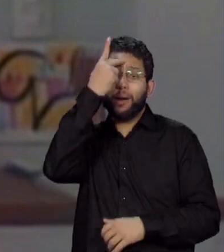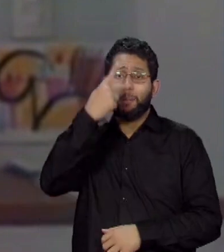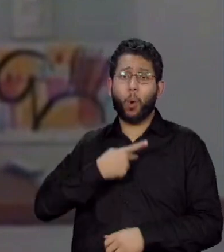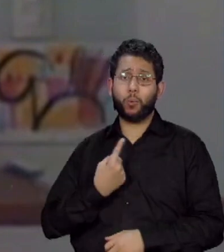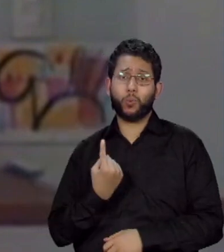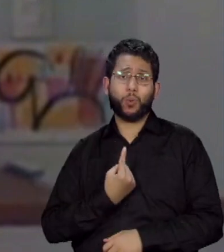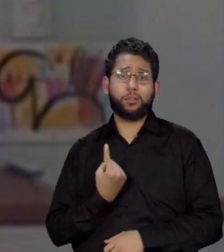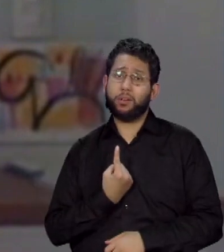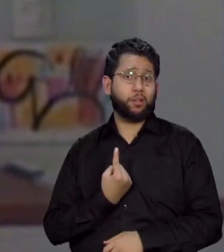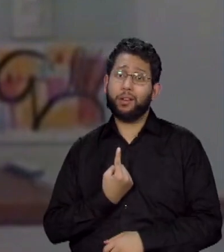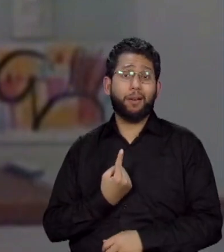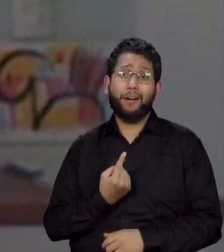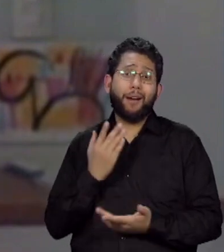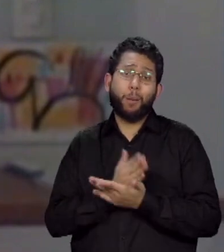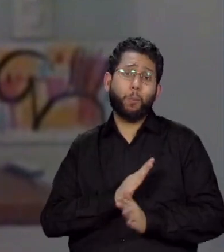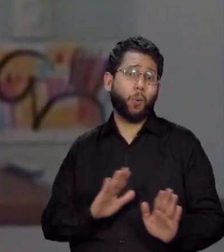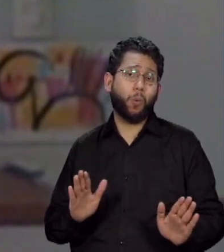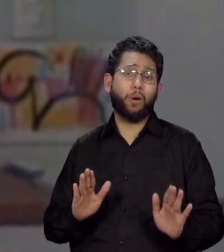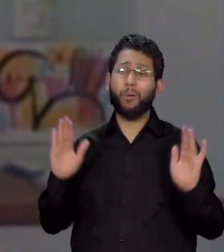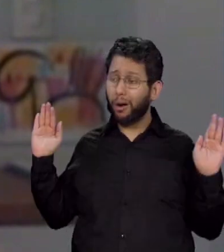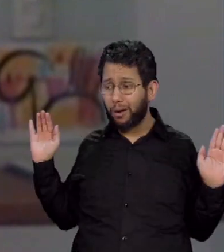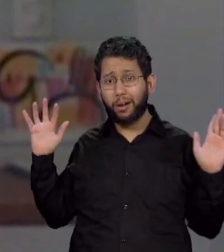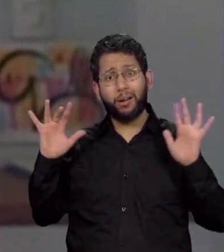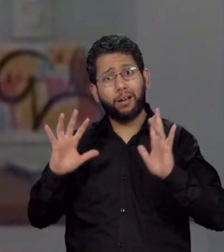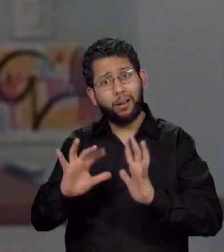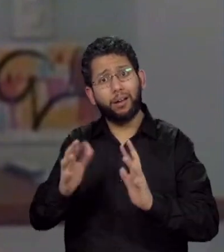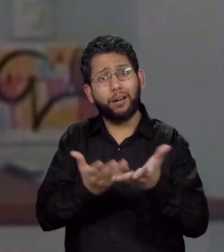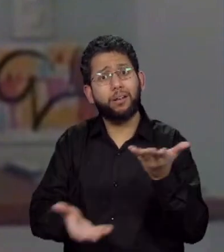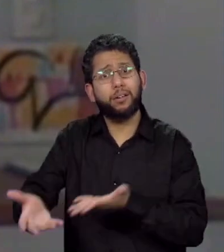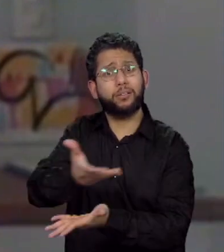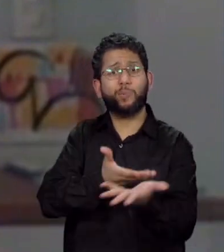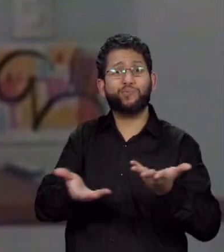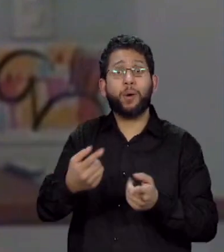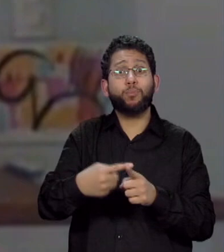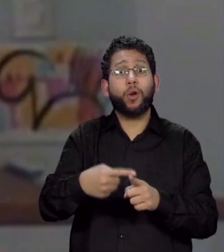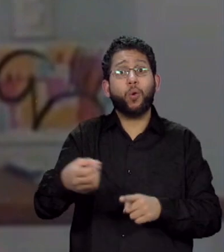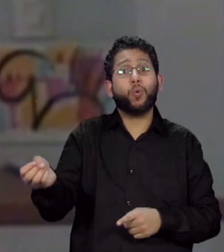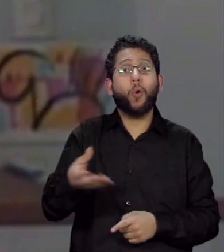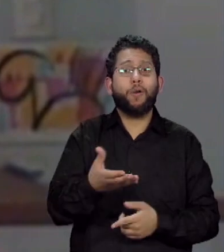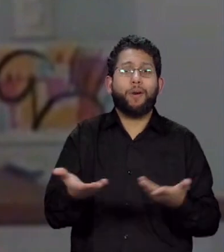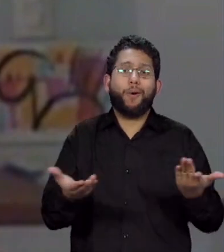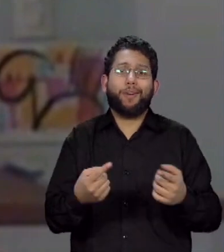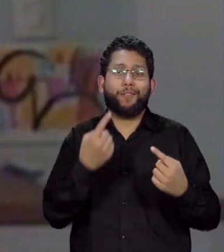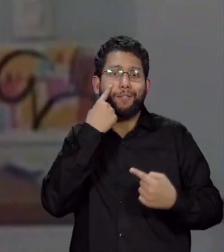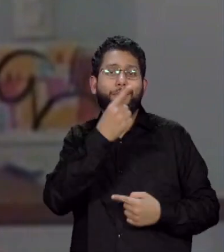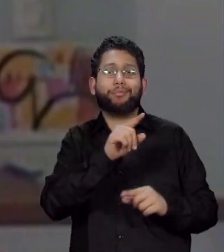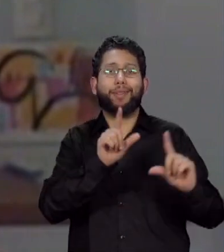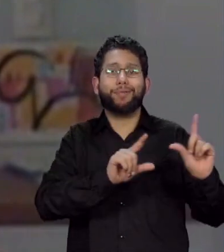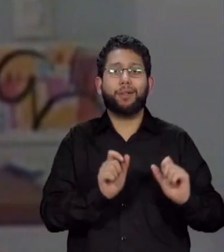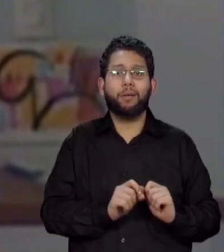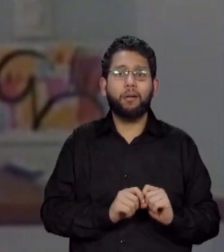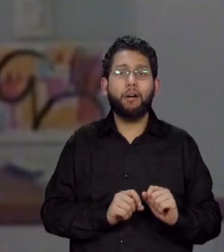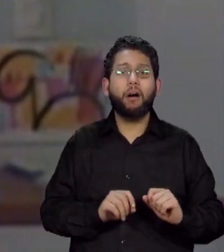para ser um exercício coletivo, né? Com esses novos formatos televisivos também de ficção.